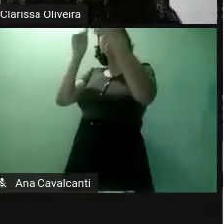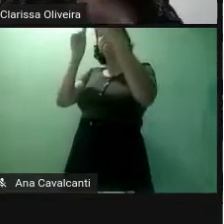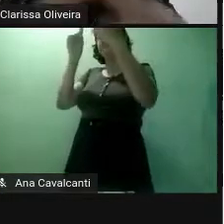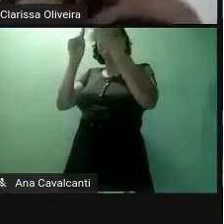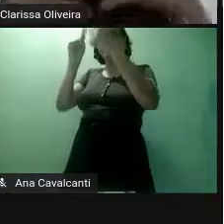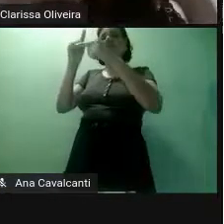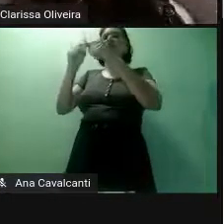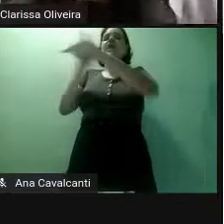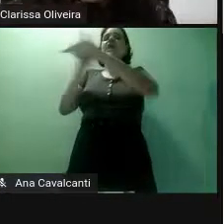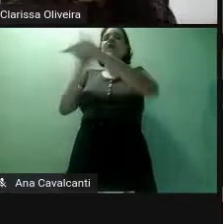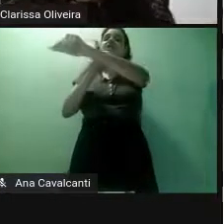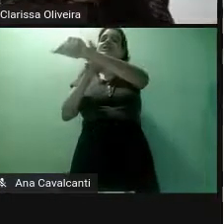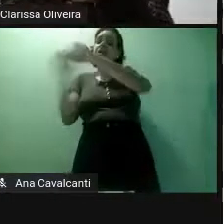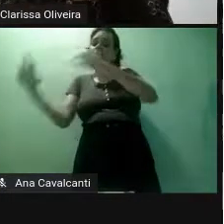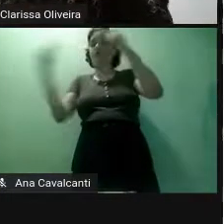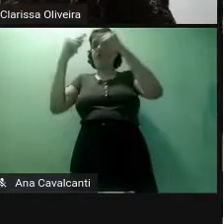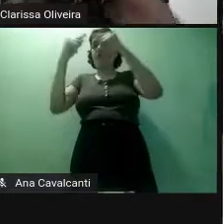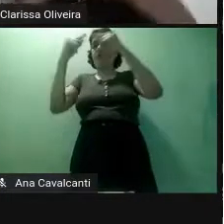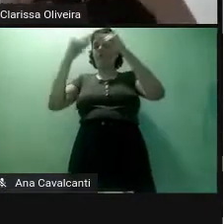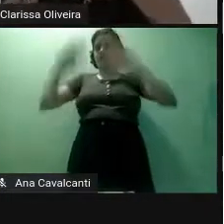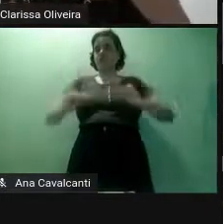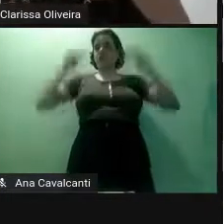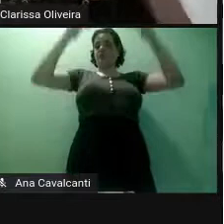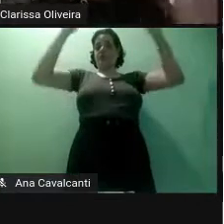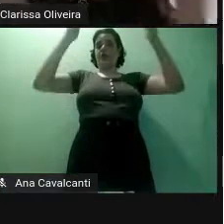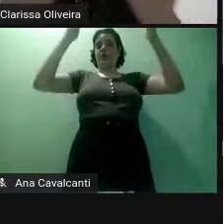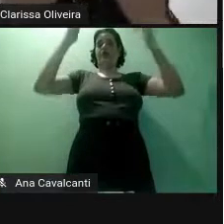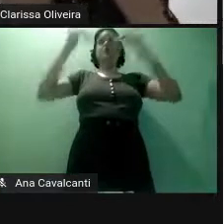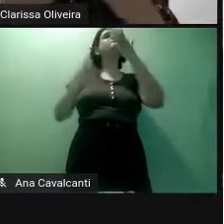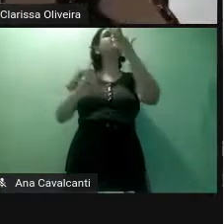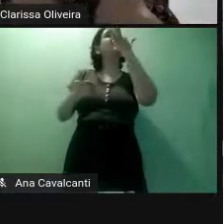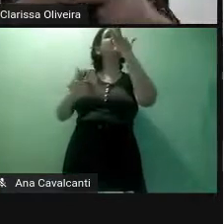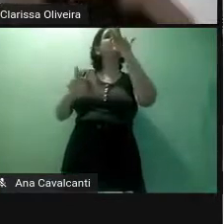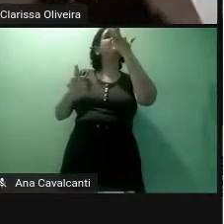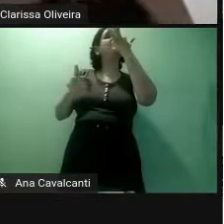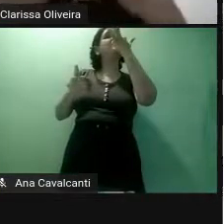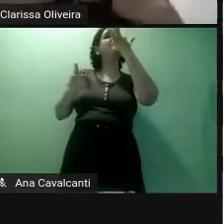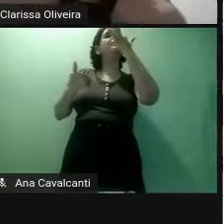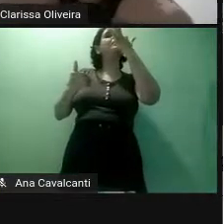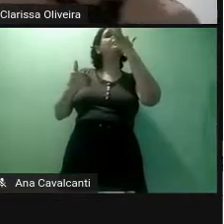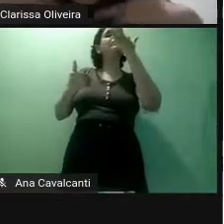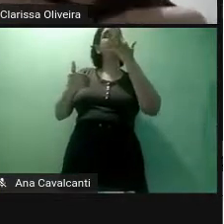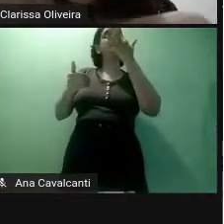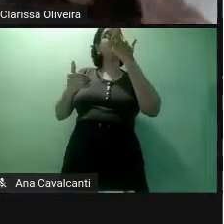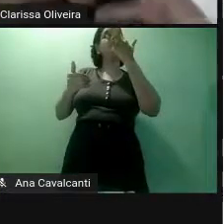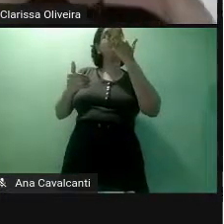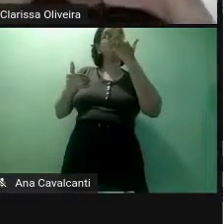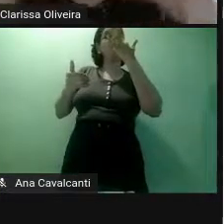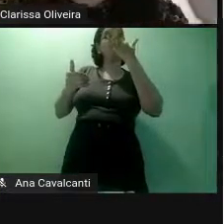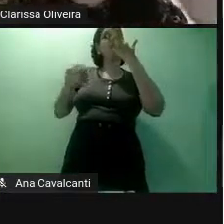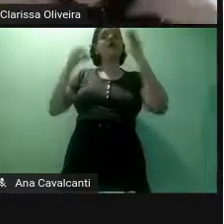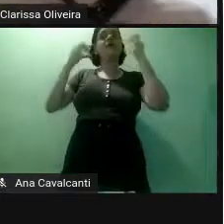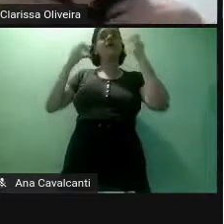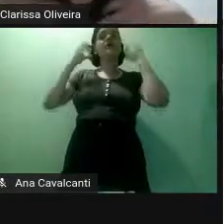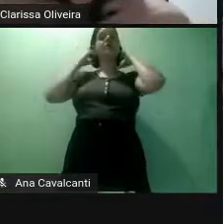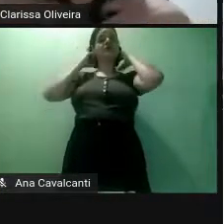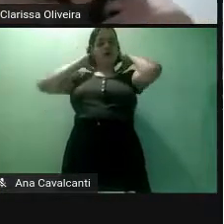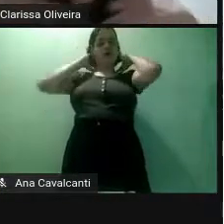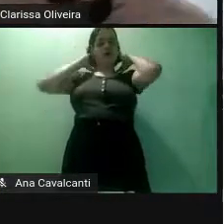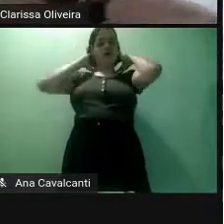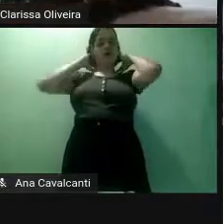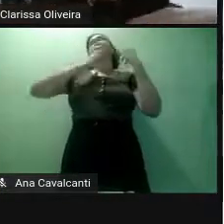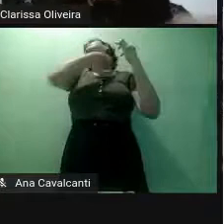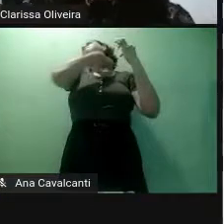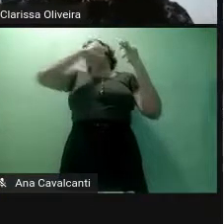respiratório na parte superior, que é o nariz e a parte da nossa orofaringe, nasofaringe e